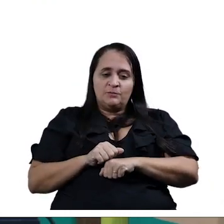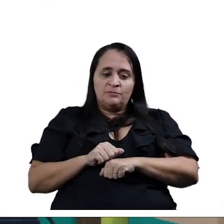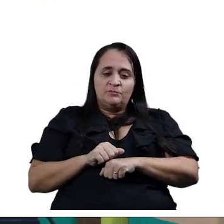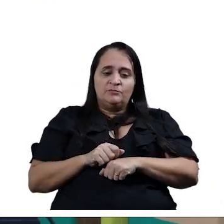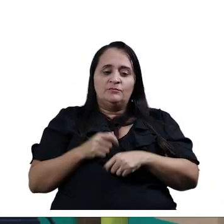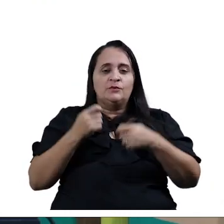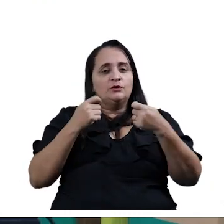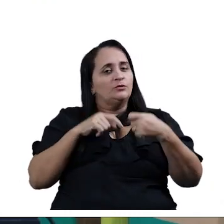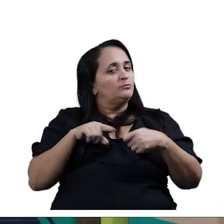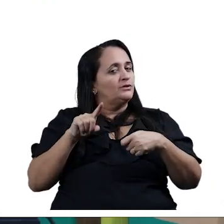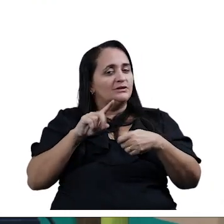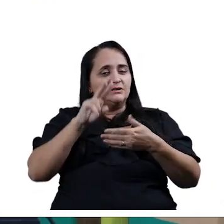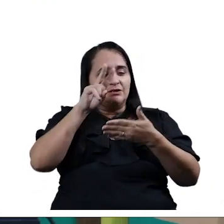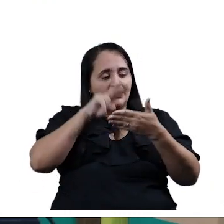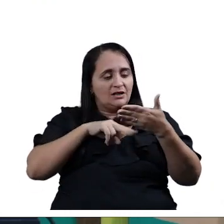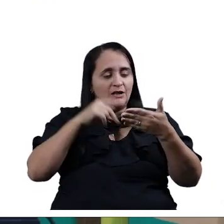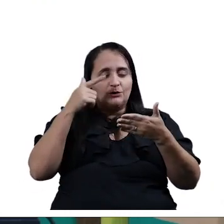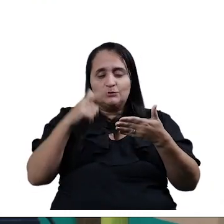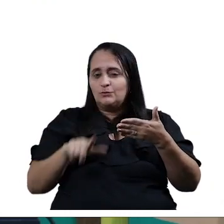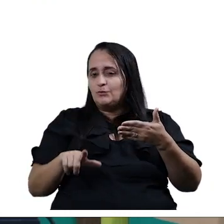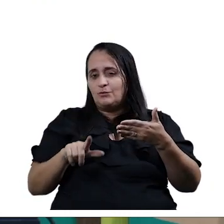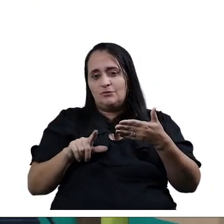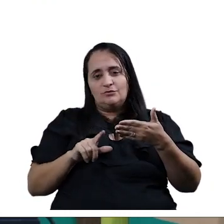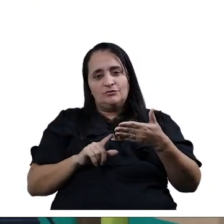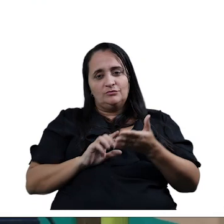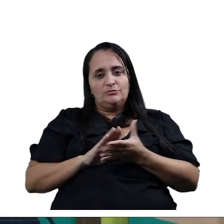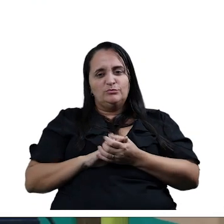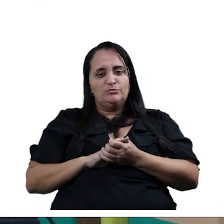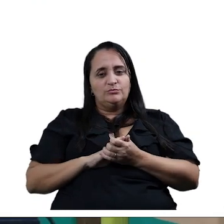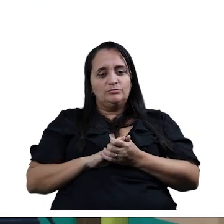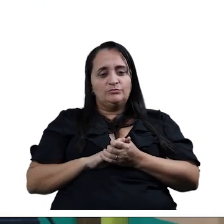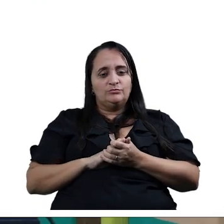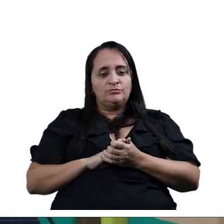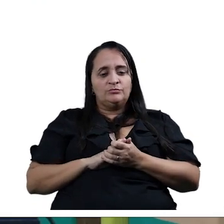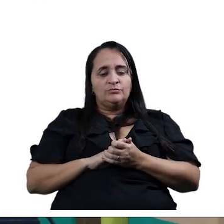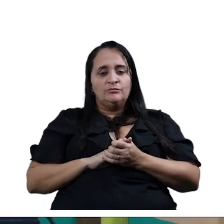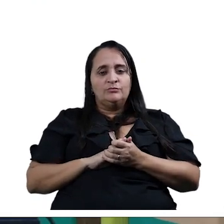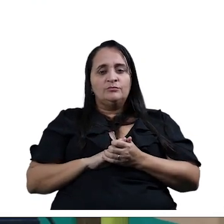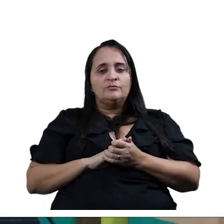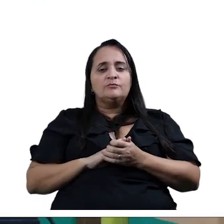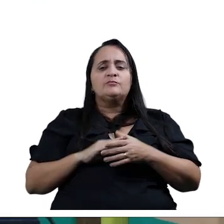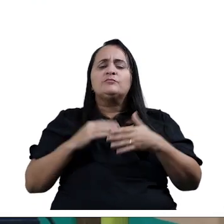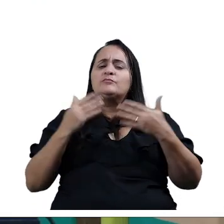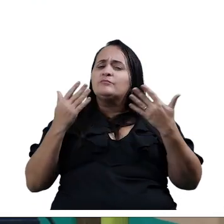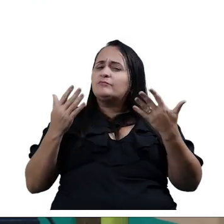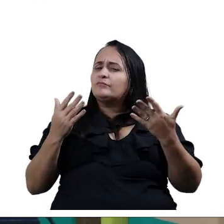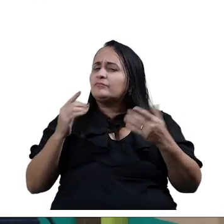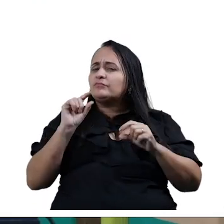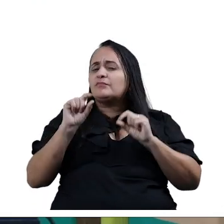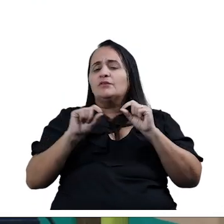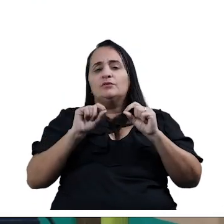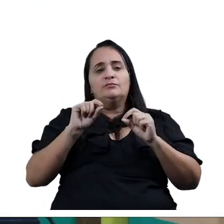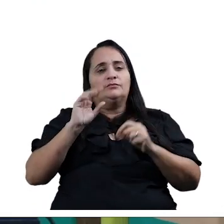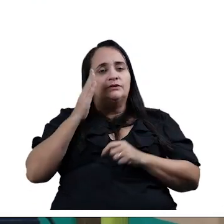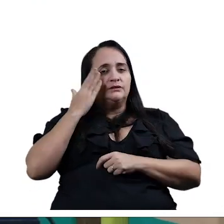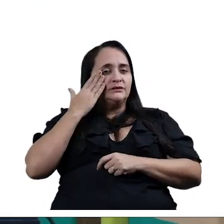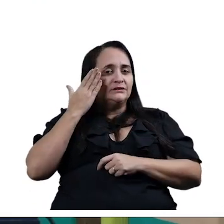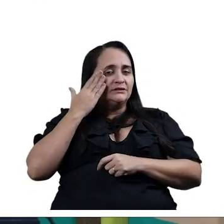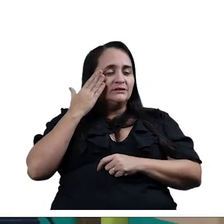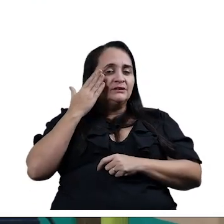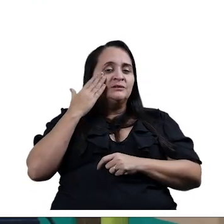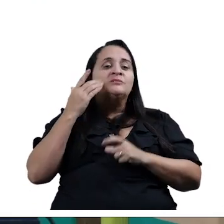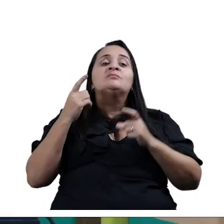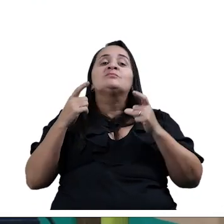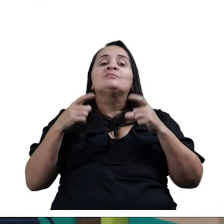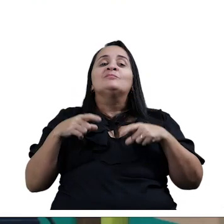gente não precisa ler o texto todo novamente, a não ser que não tenha entendido alguma coisa. A gente vai logo na parte onde sabe